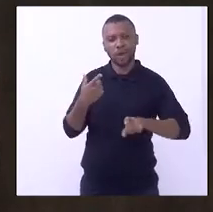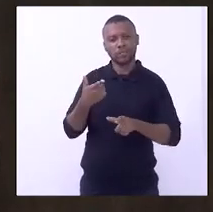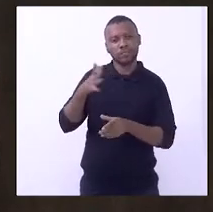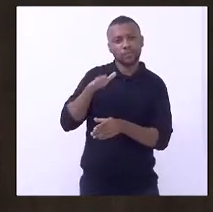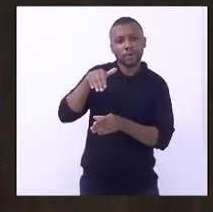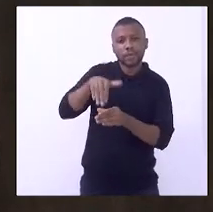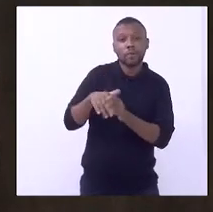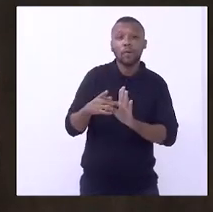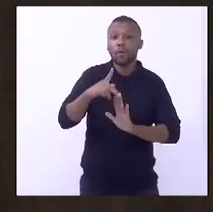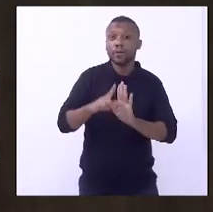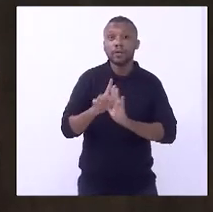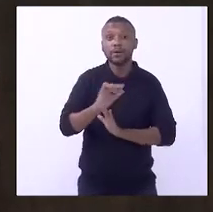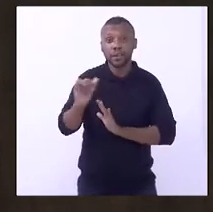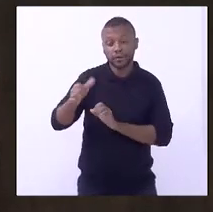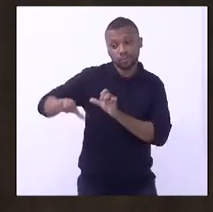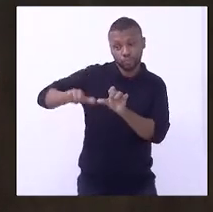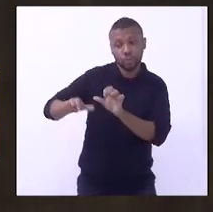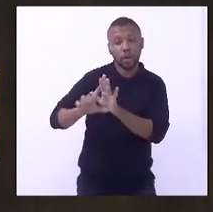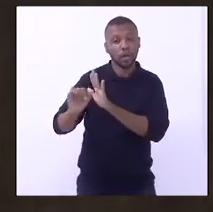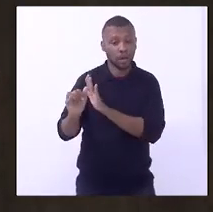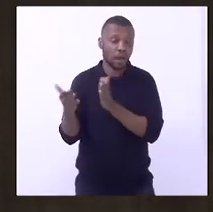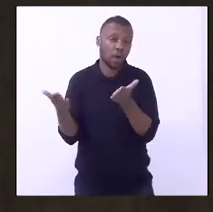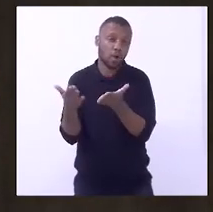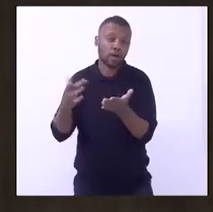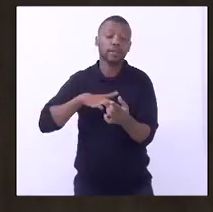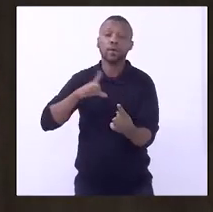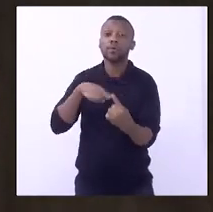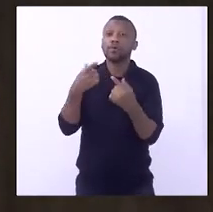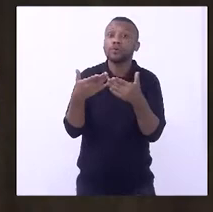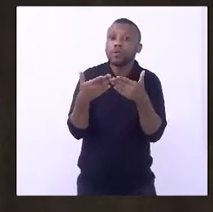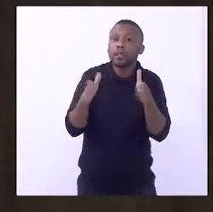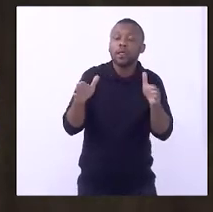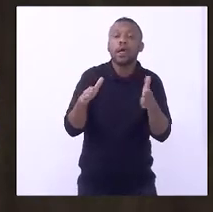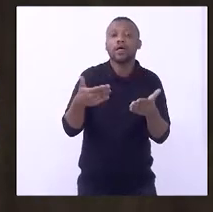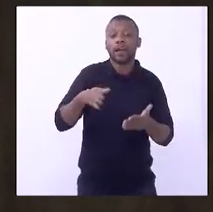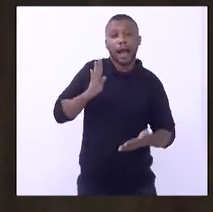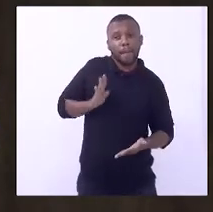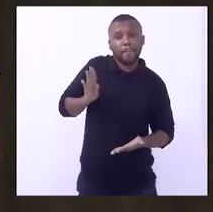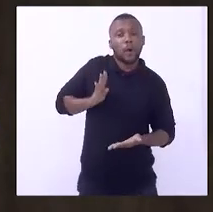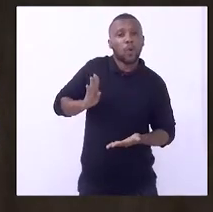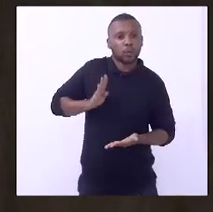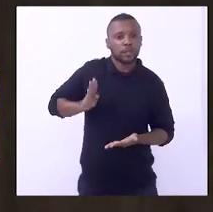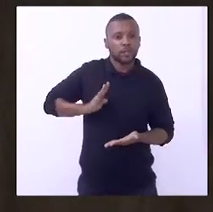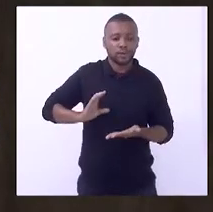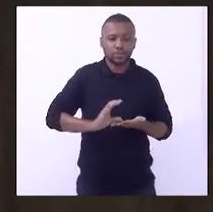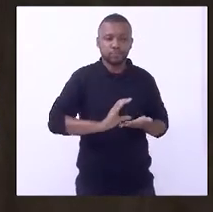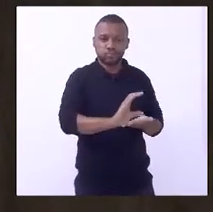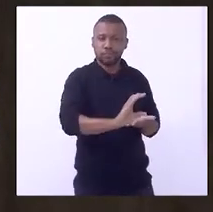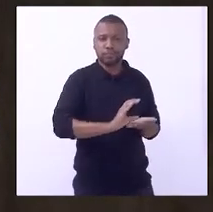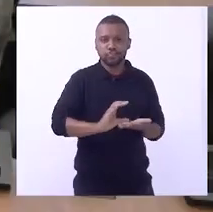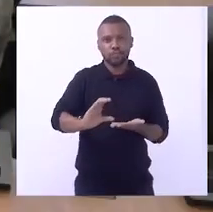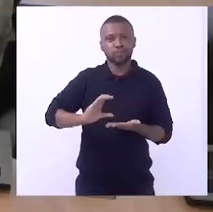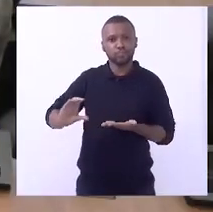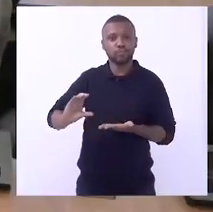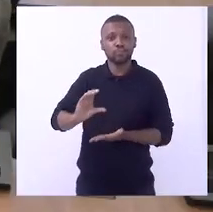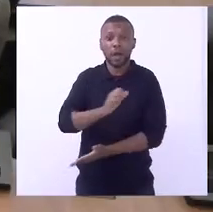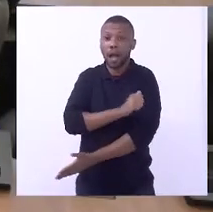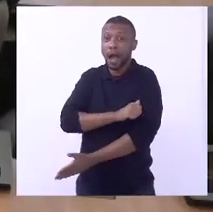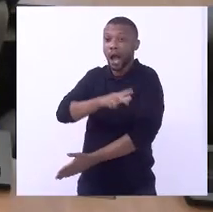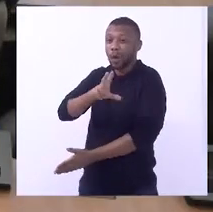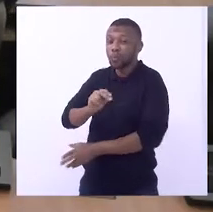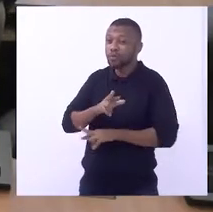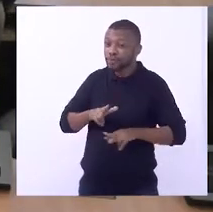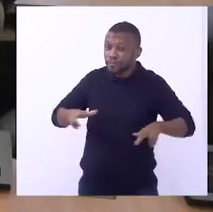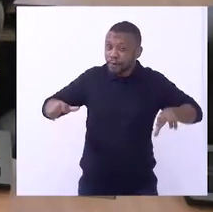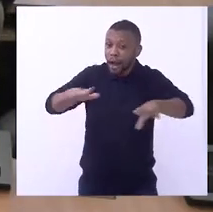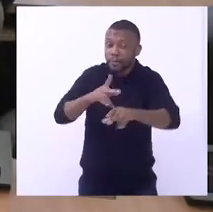que agora é lei, que pretende ampliar a distribuição de bolsas para diversos estudantes